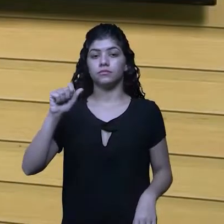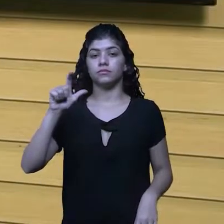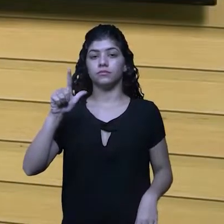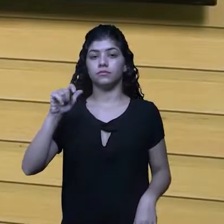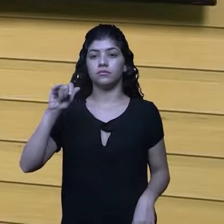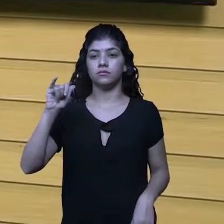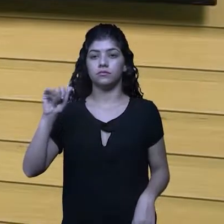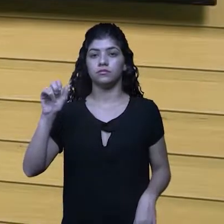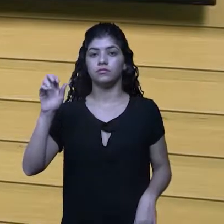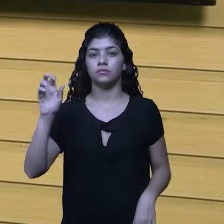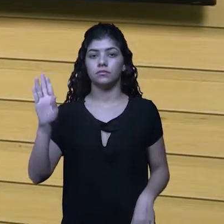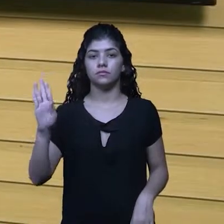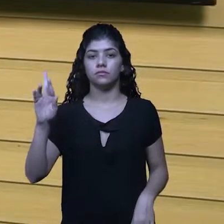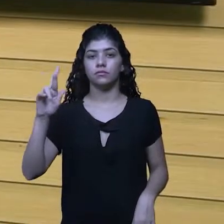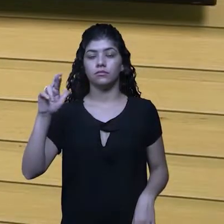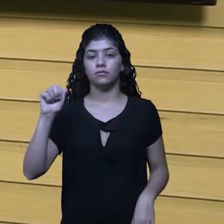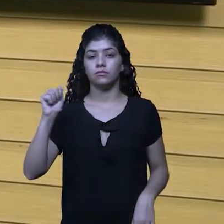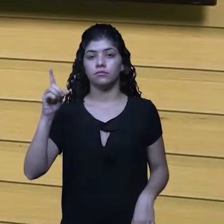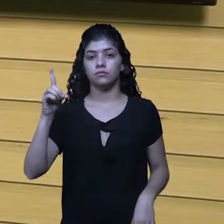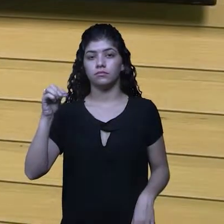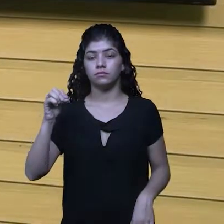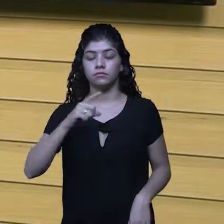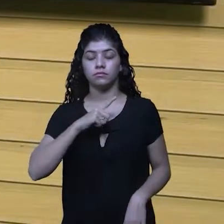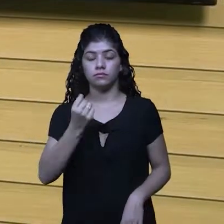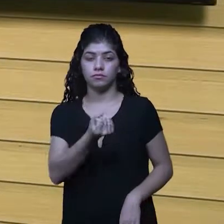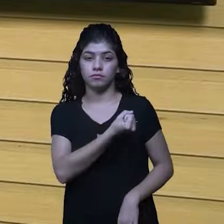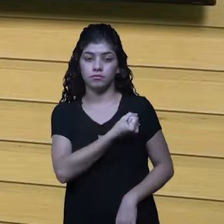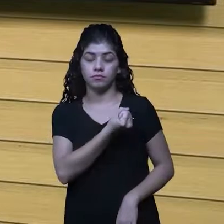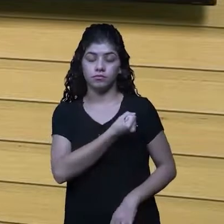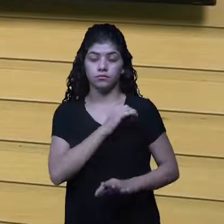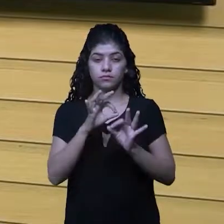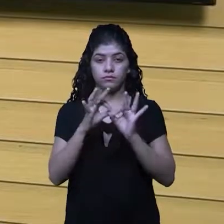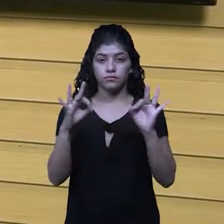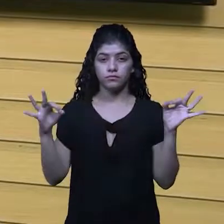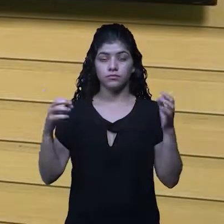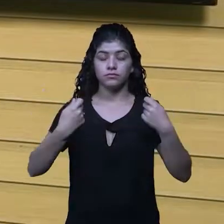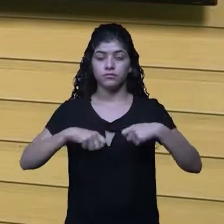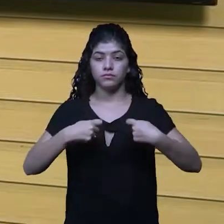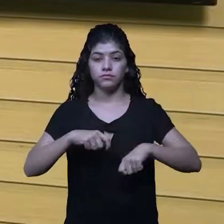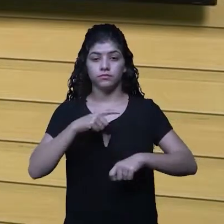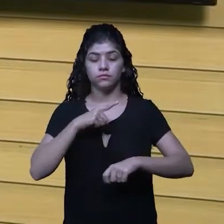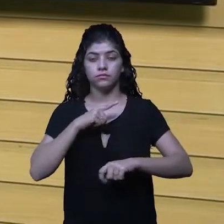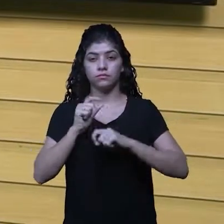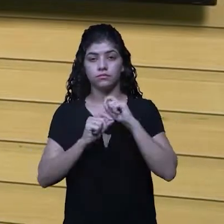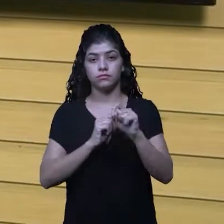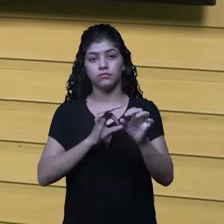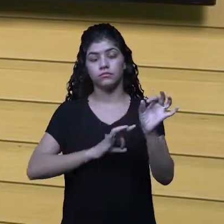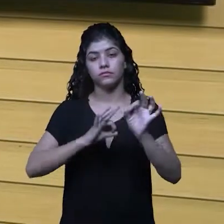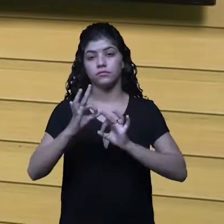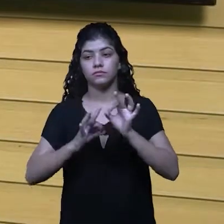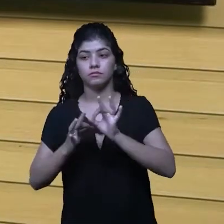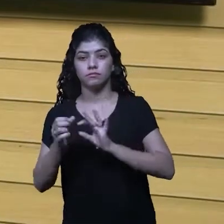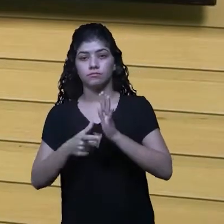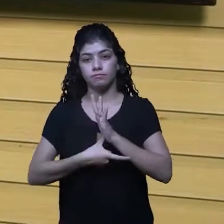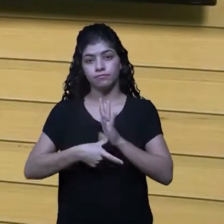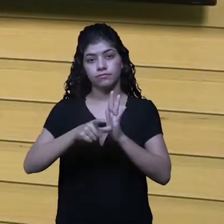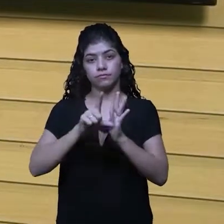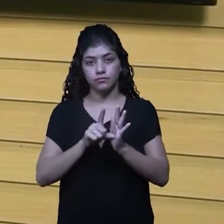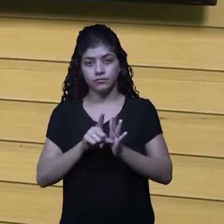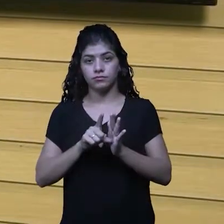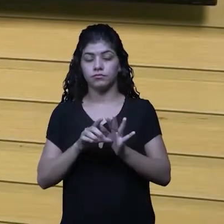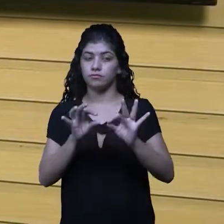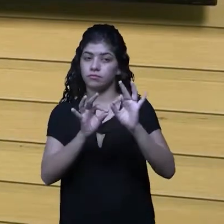os números, as medidas que ele terá de fazer, terá que ser determinada antes de fazer essa